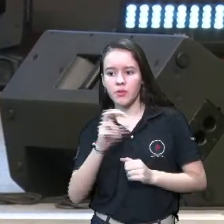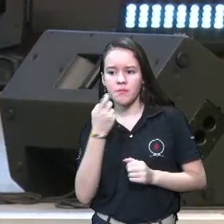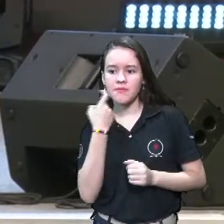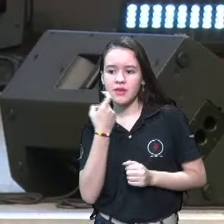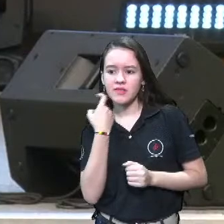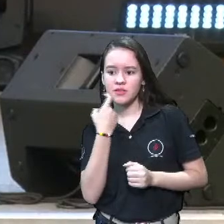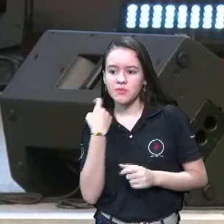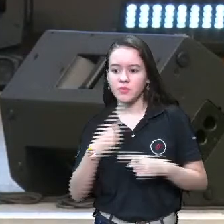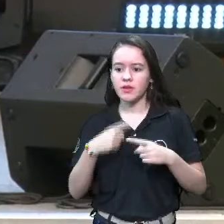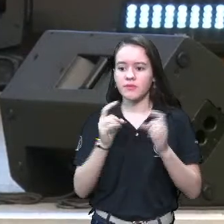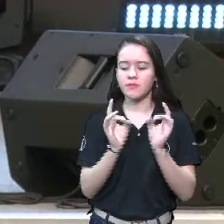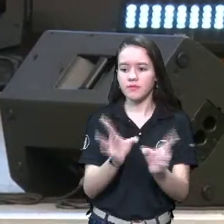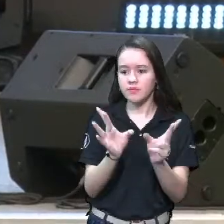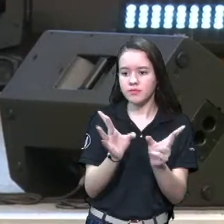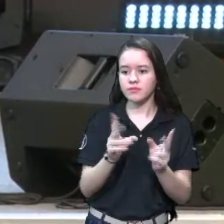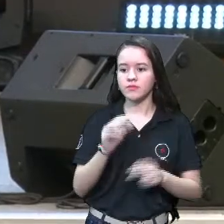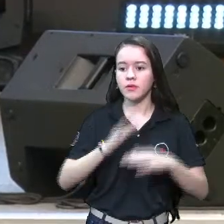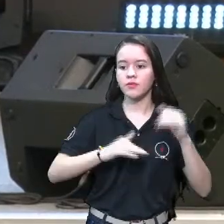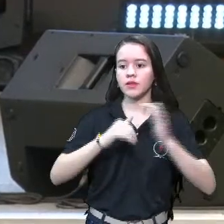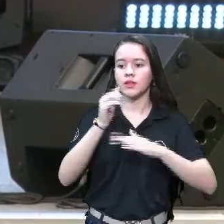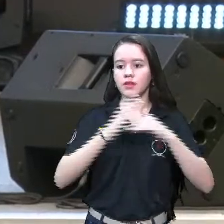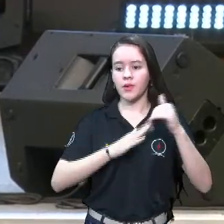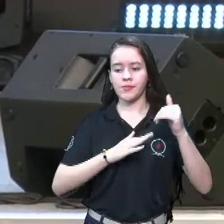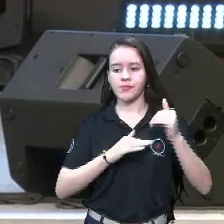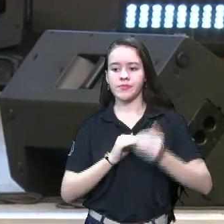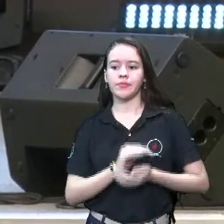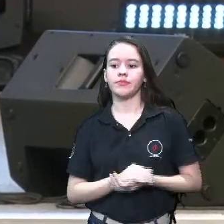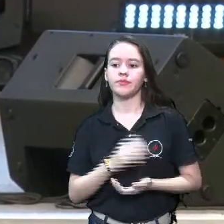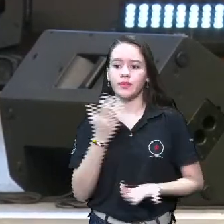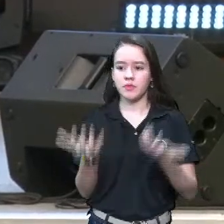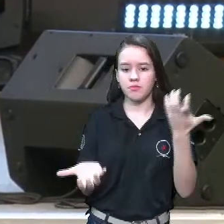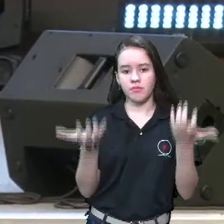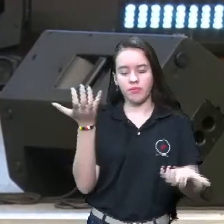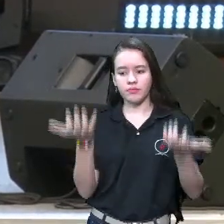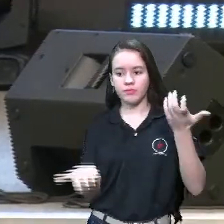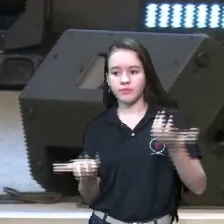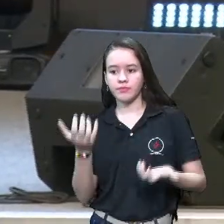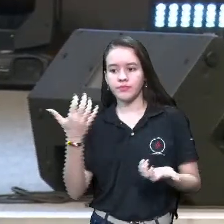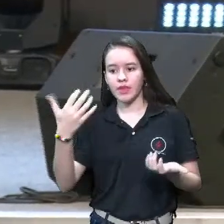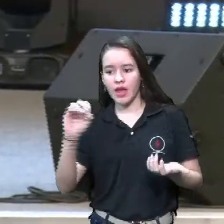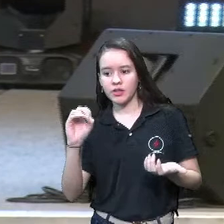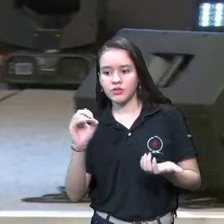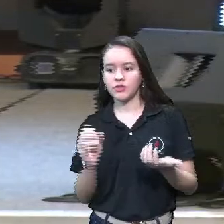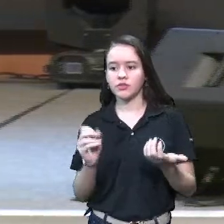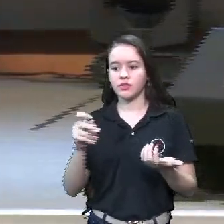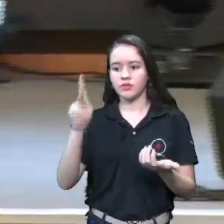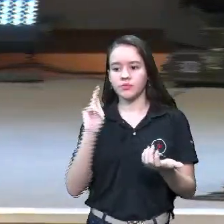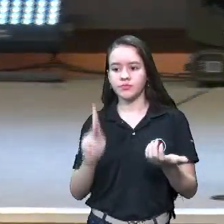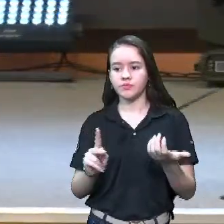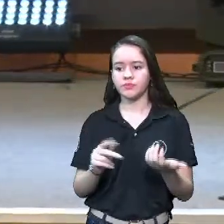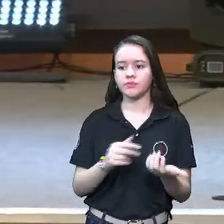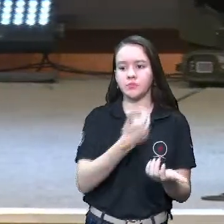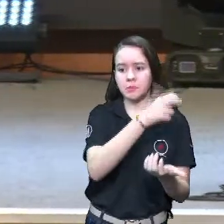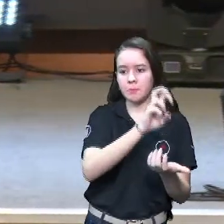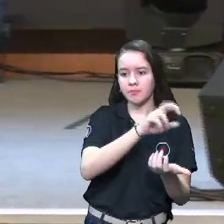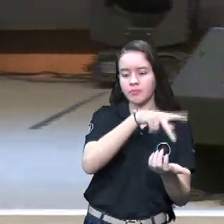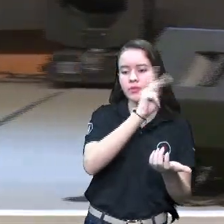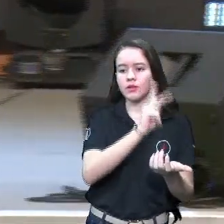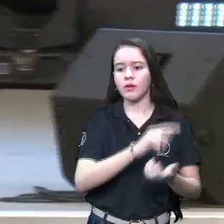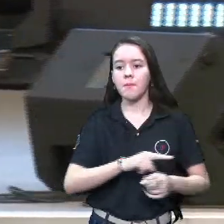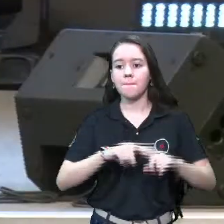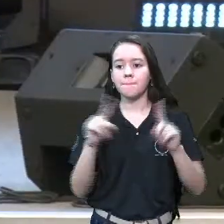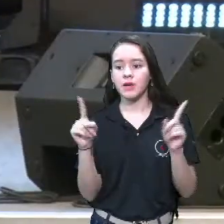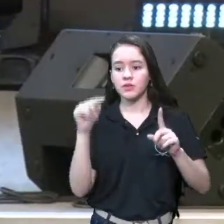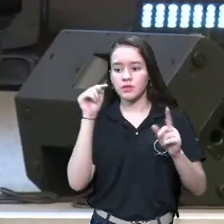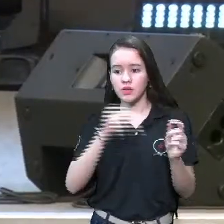vendidos por pescador profissional é aquilo, é a peso, né? Olha, 10 quilos de peixe, 5 quilos, 15 quilos, são peixes assim, mas não, nesse caso aqui